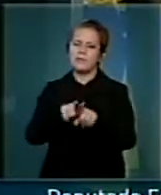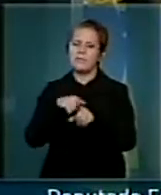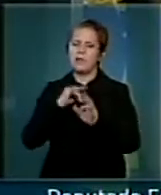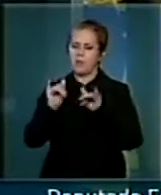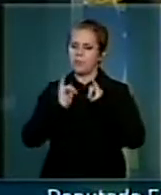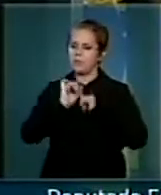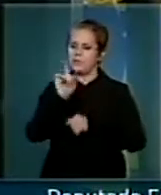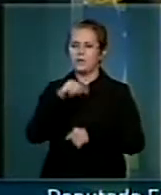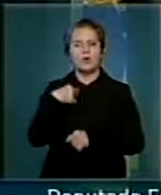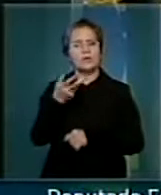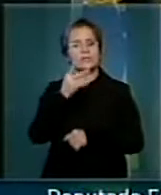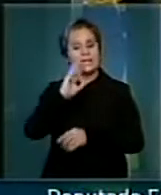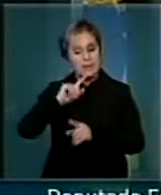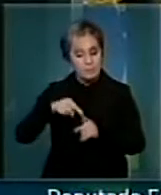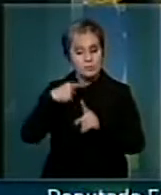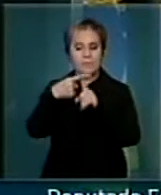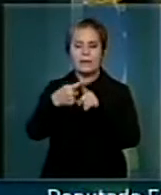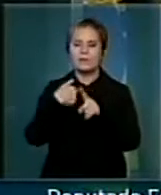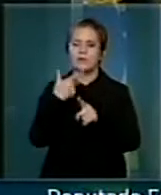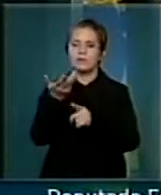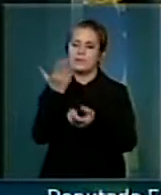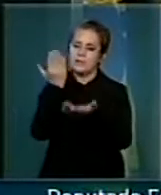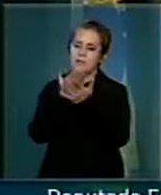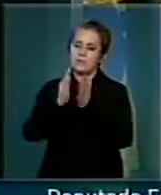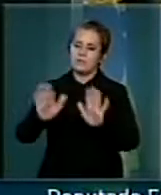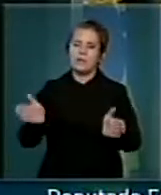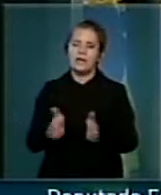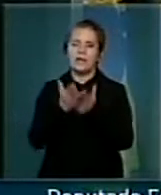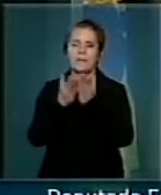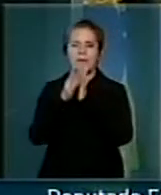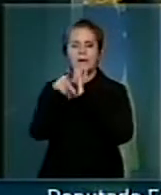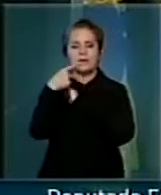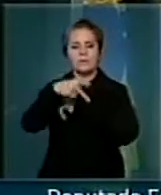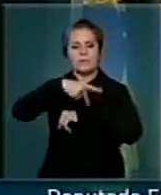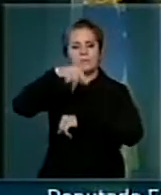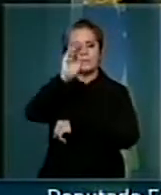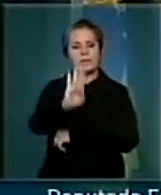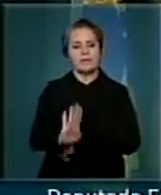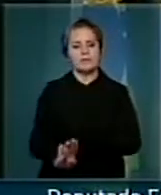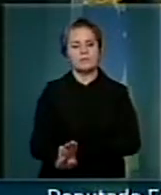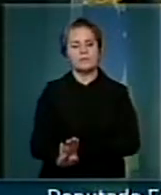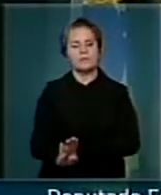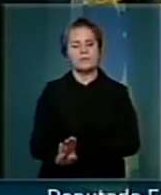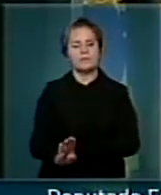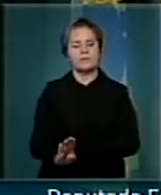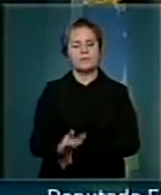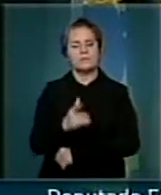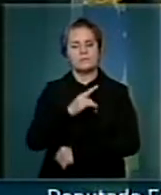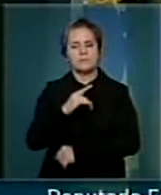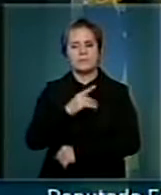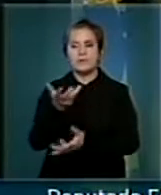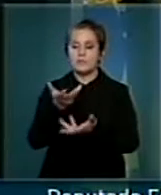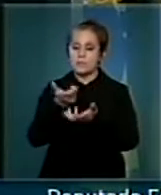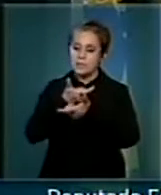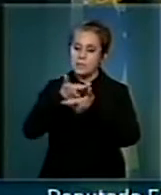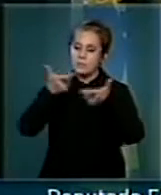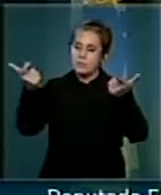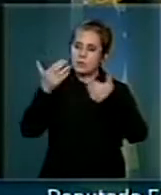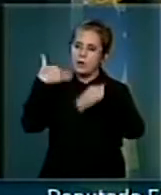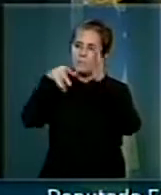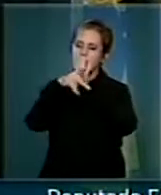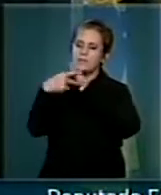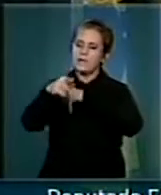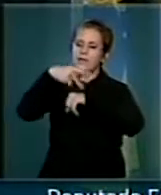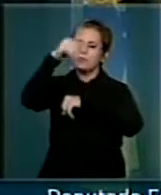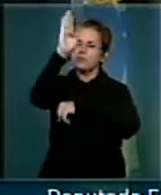acomodados. Queremos mais, queremos varrer completamente a miséria do mapa do nosso país, espalhar o desenvolvimento por todos os cantos